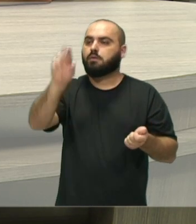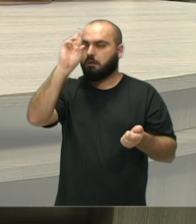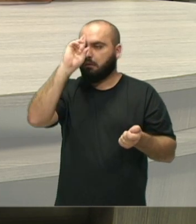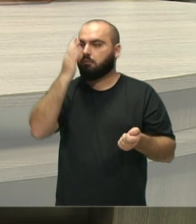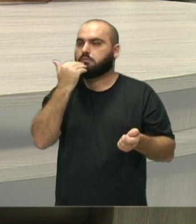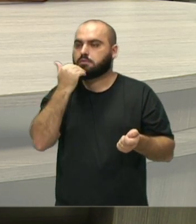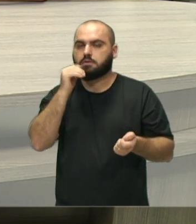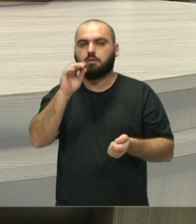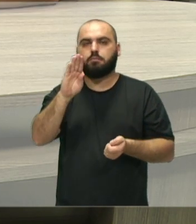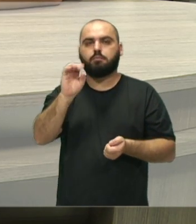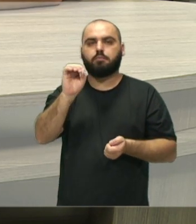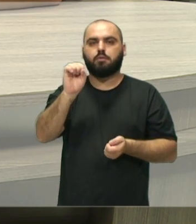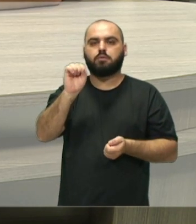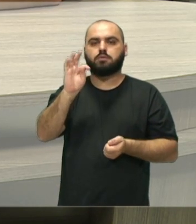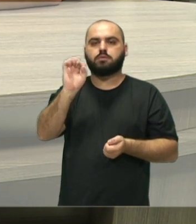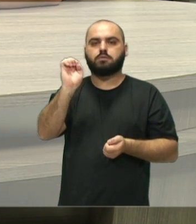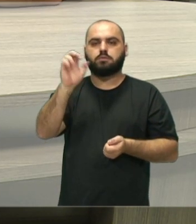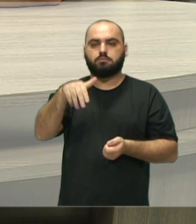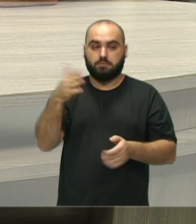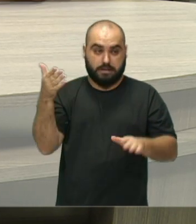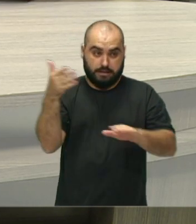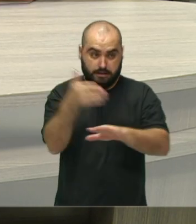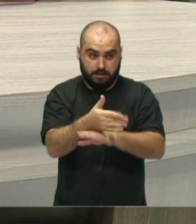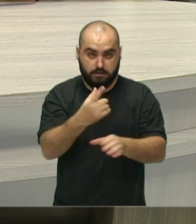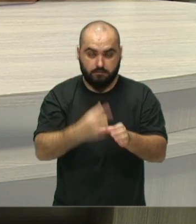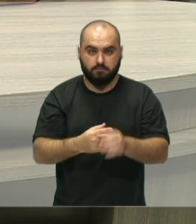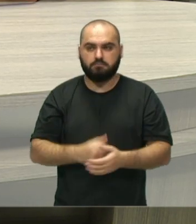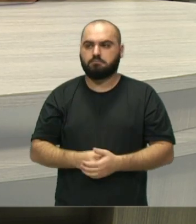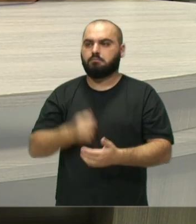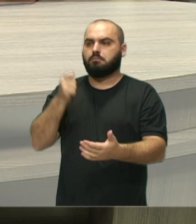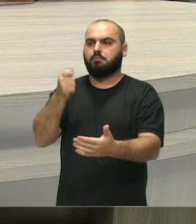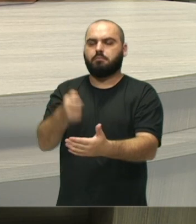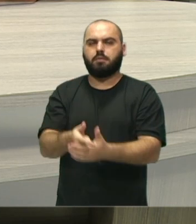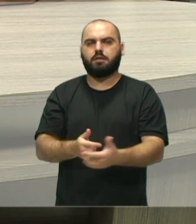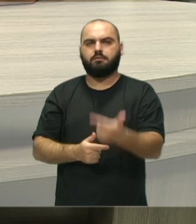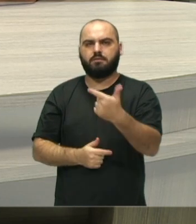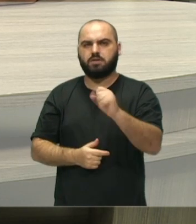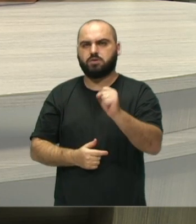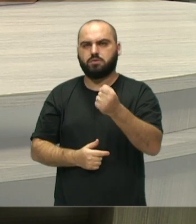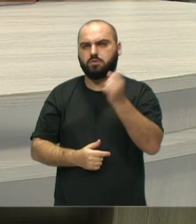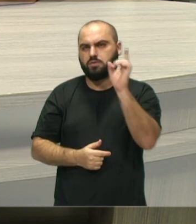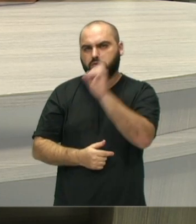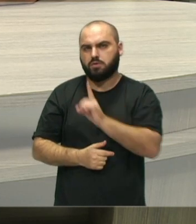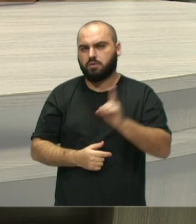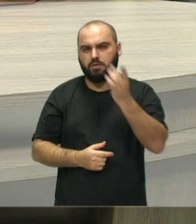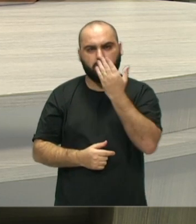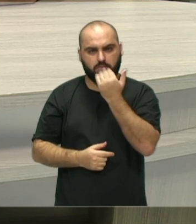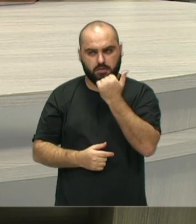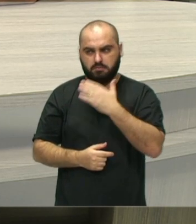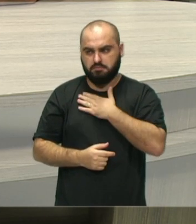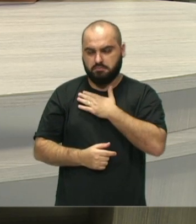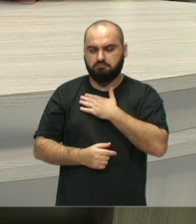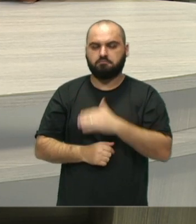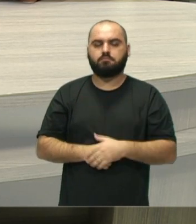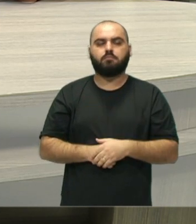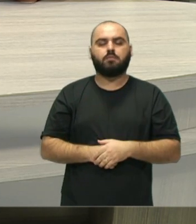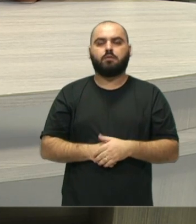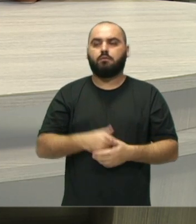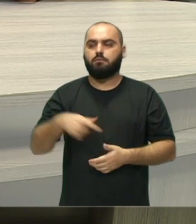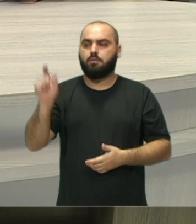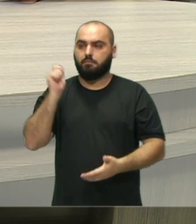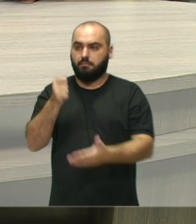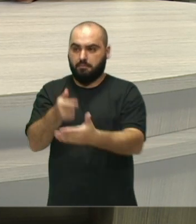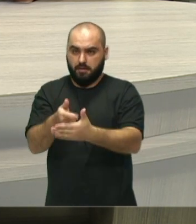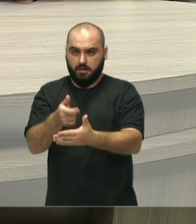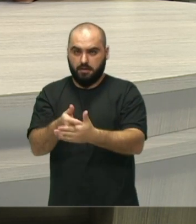Boston. E entrei na cidade só para almoçar. Eu paguei $28 o almoço que eu tive, e quando eu fui pagar